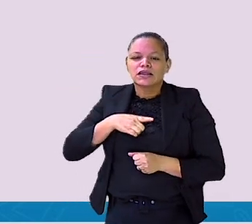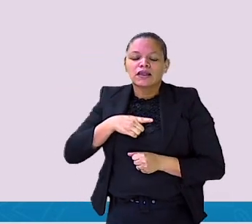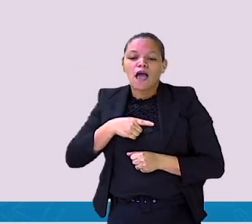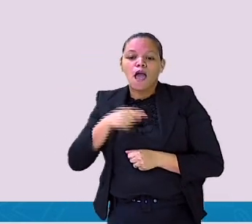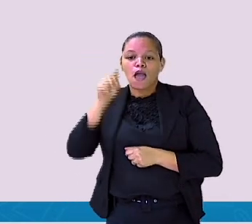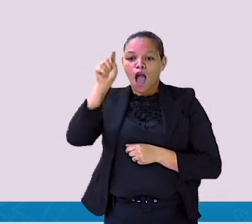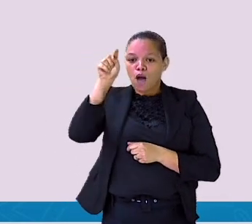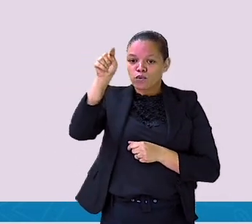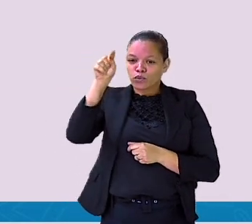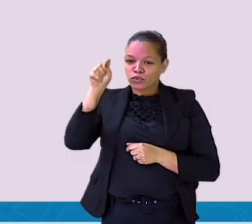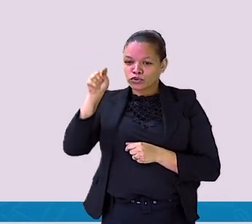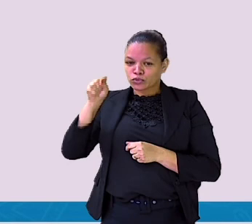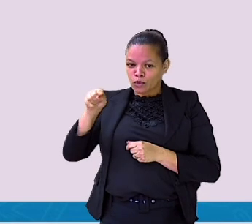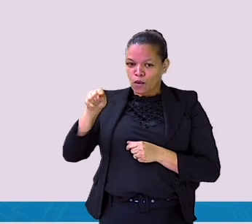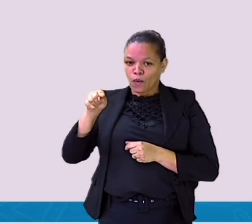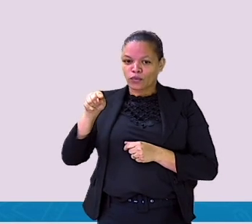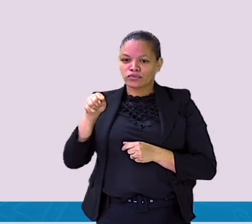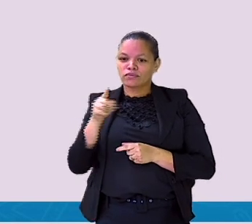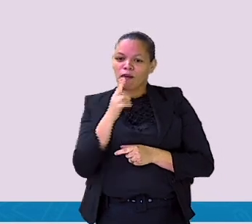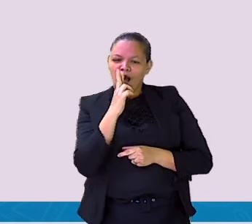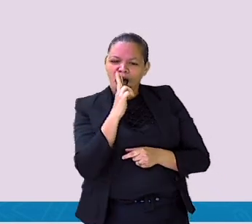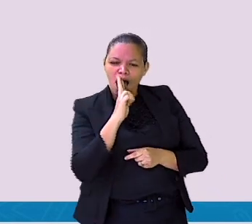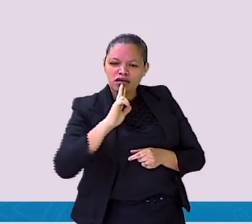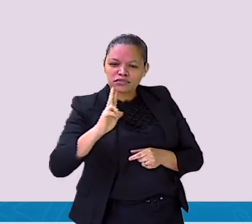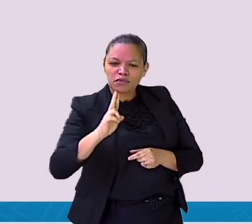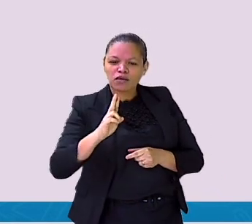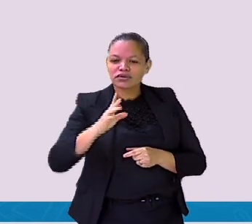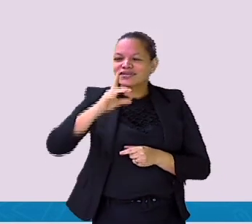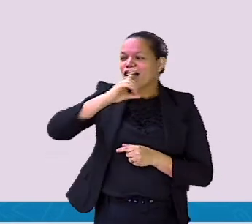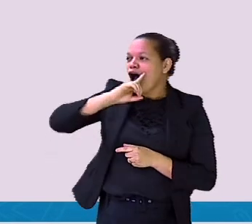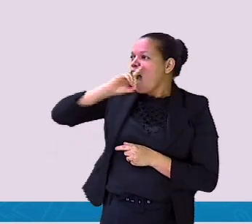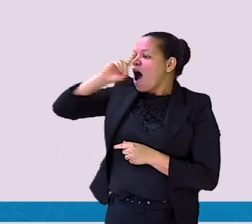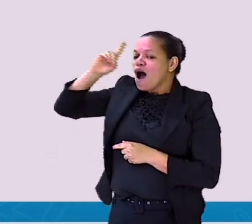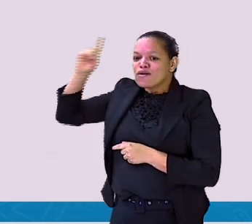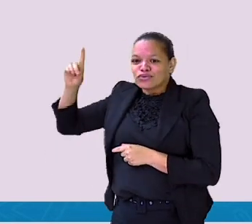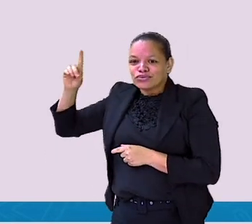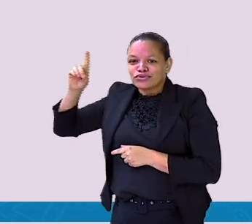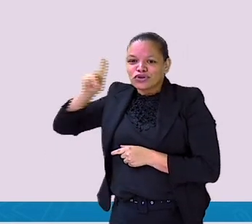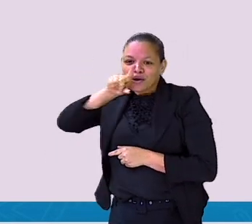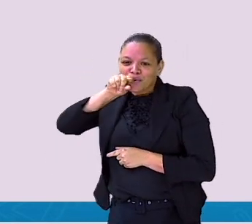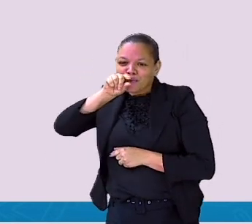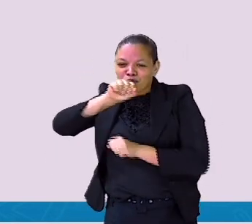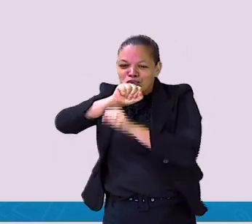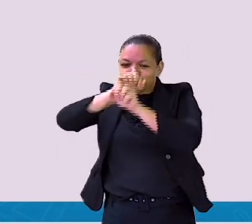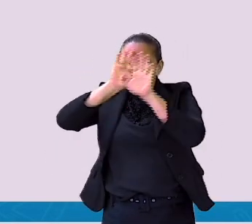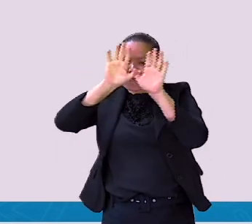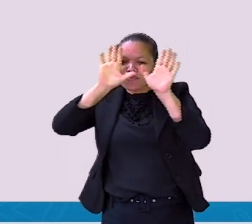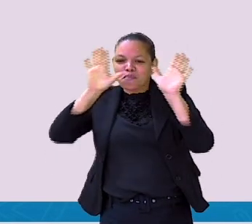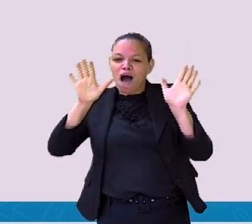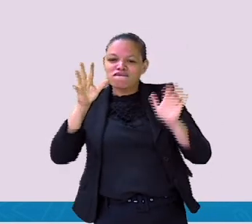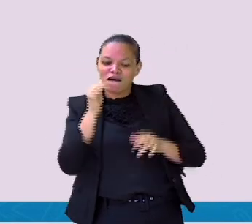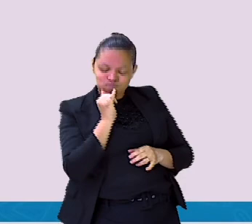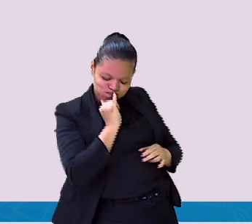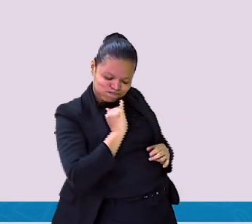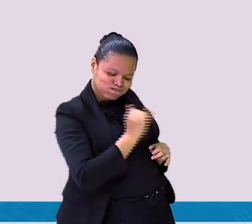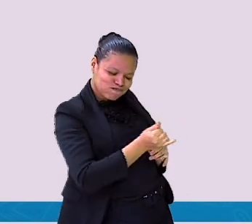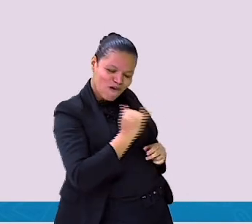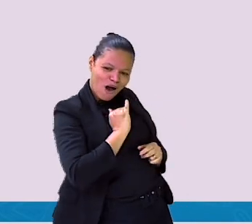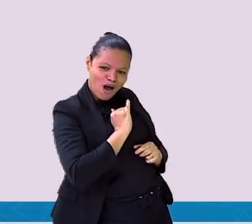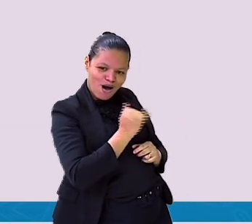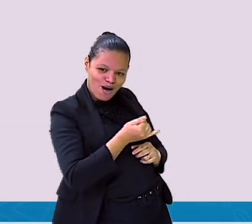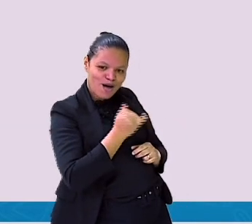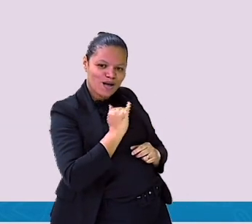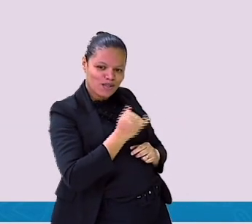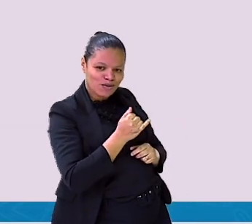o pavão falou. Olha os 2 pontos aqui. E logo em seguida, vinha a fala